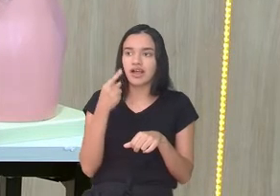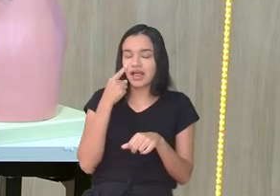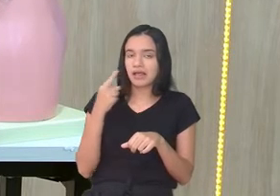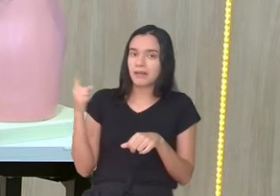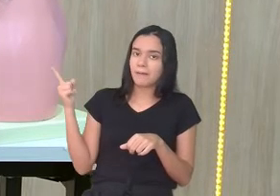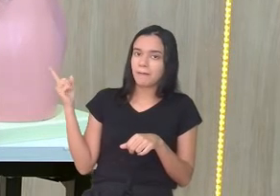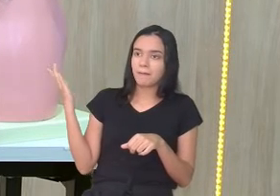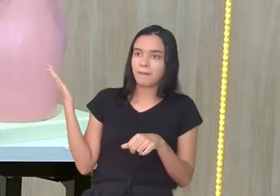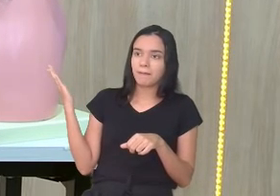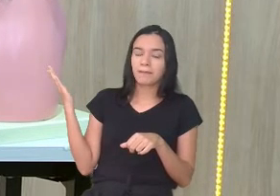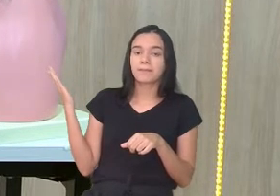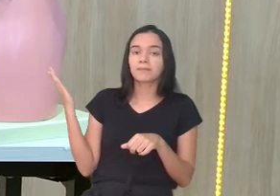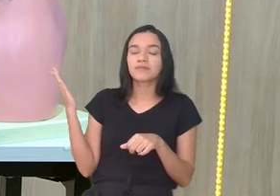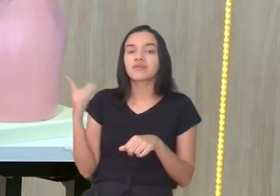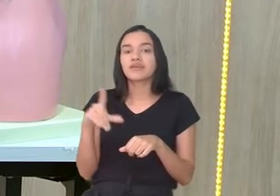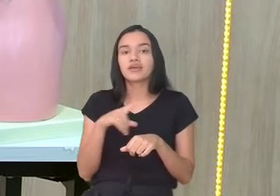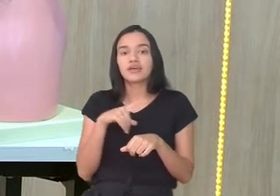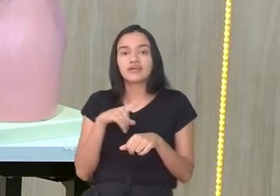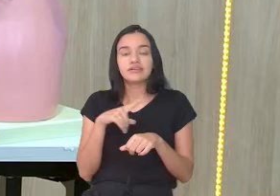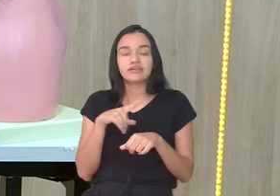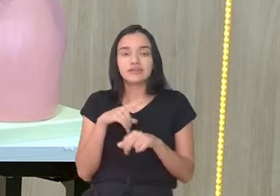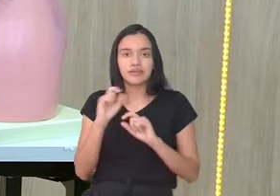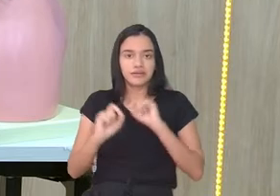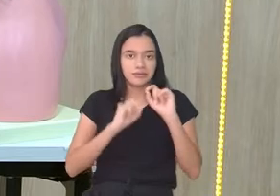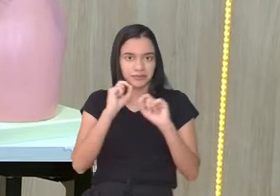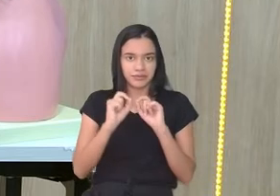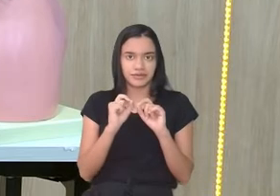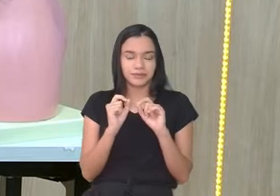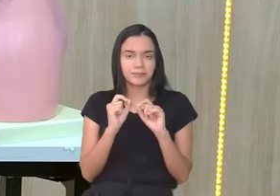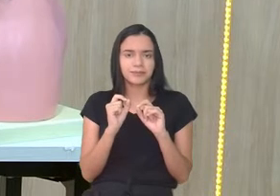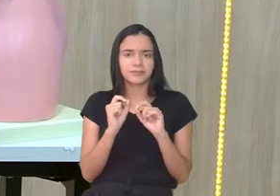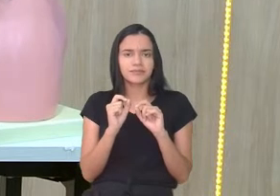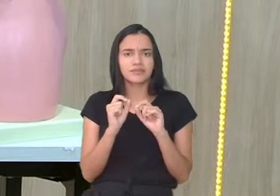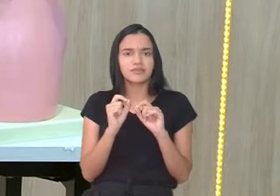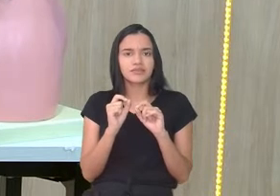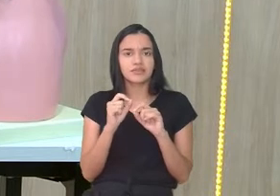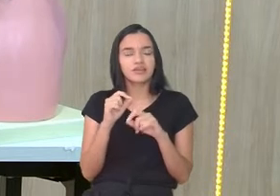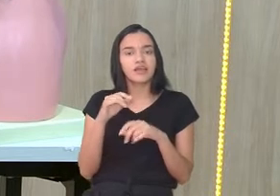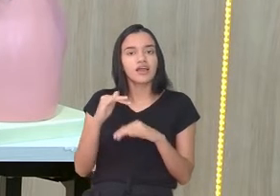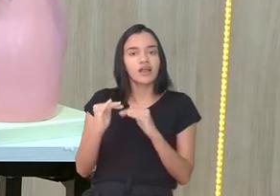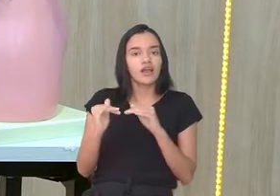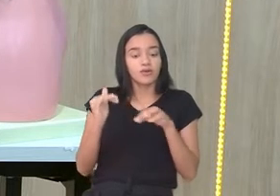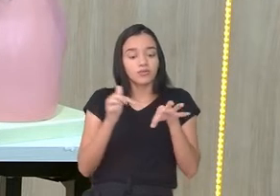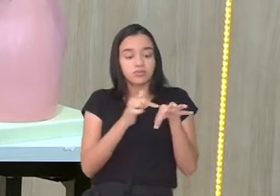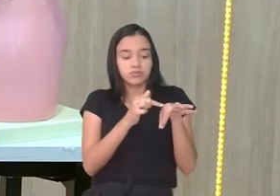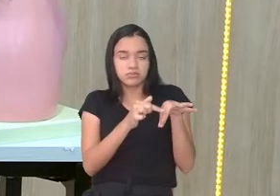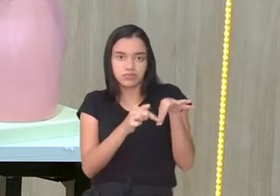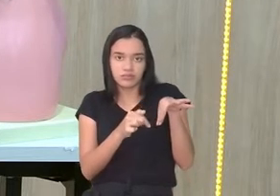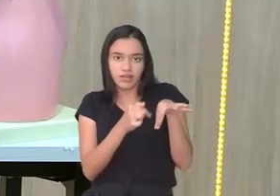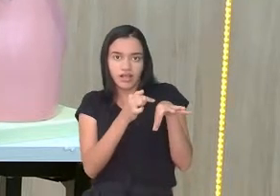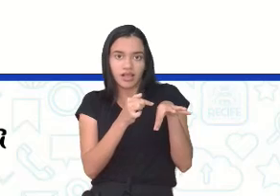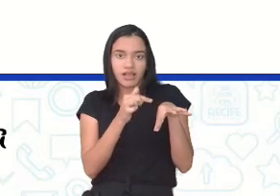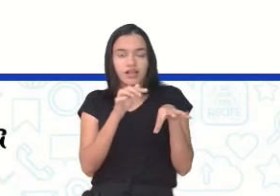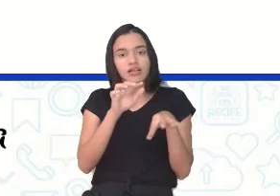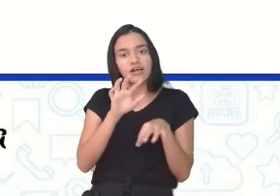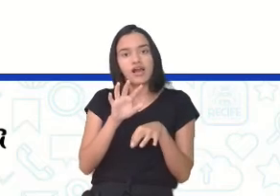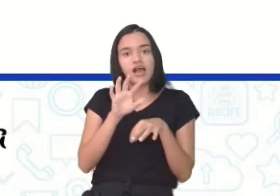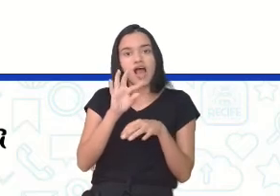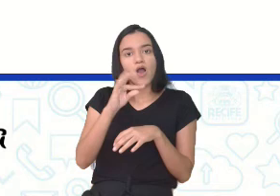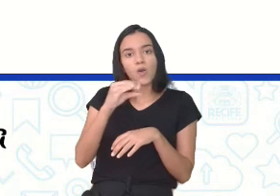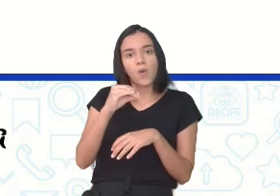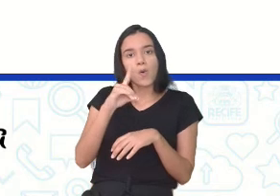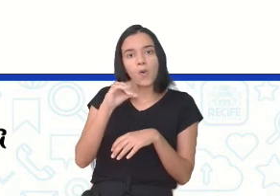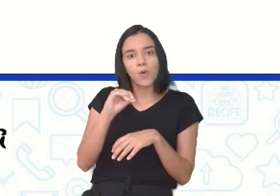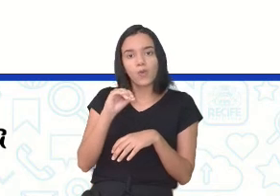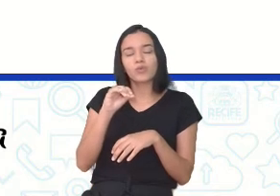já é a superior, a questão superior. E a porção que se abre na vagina é que vai denominar colo